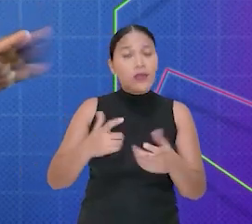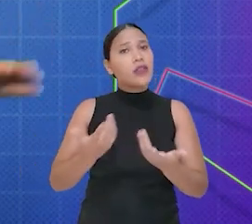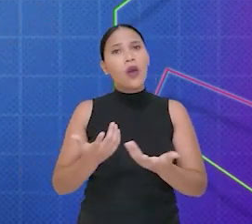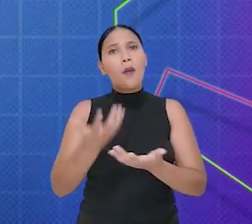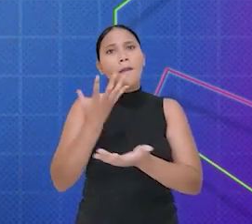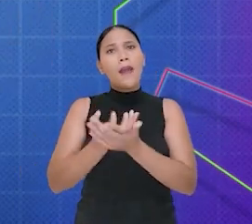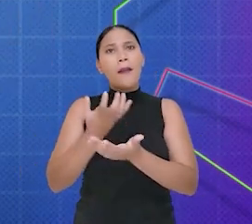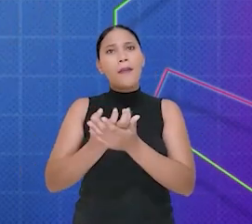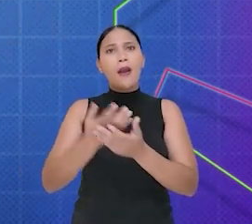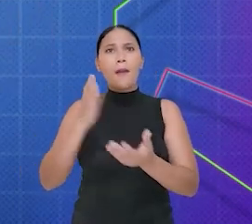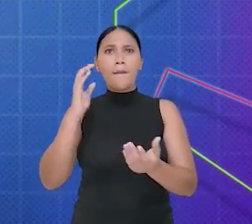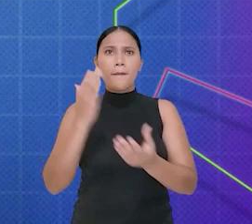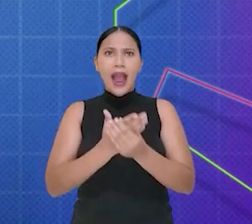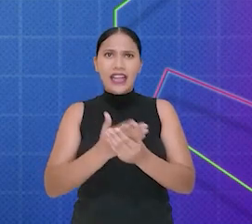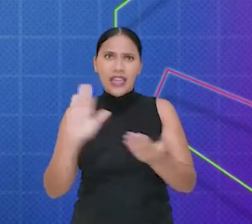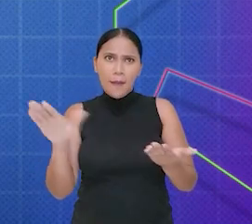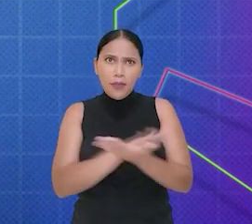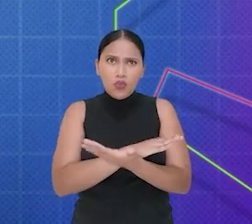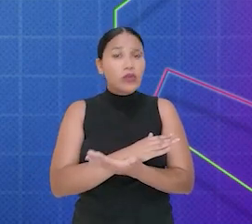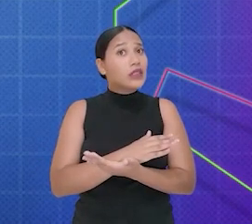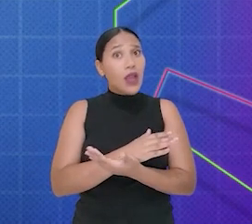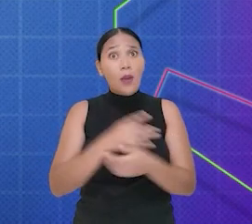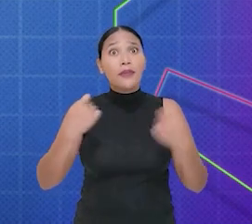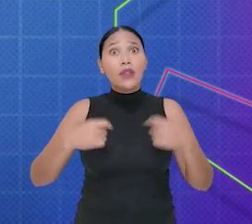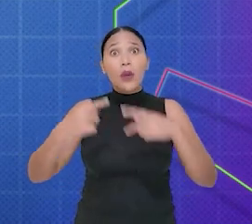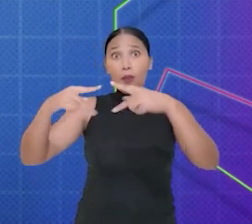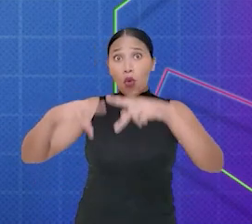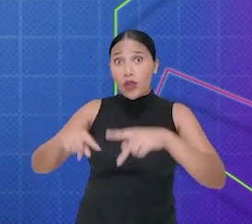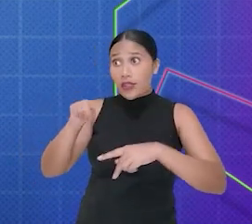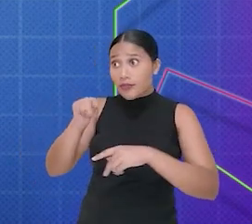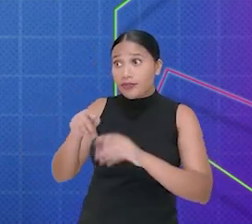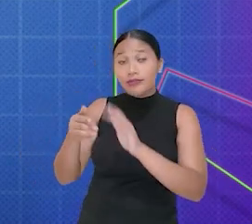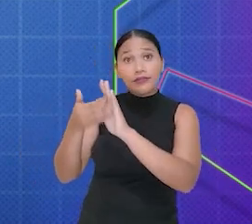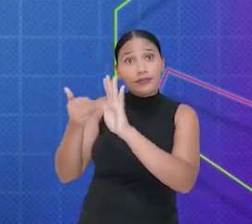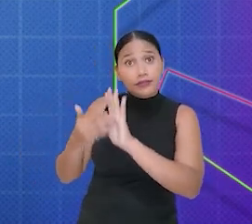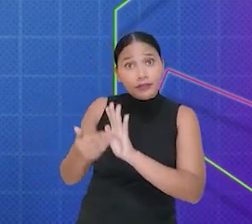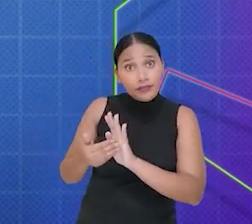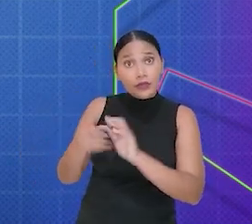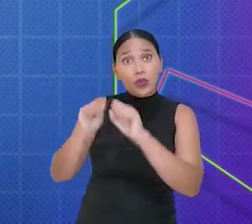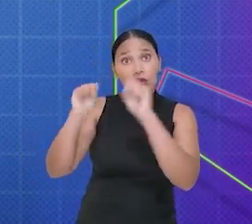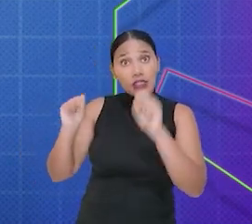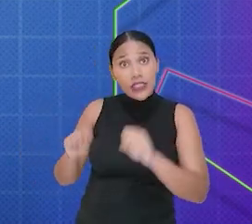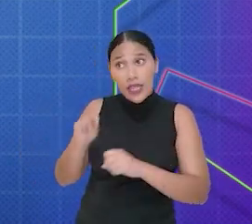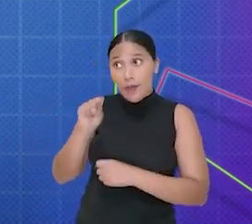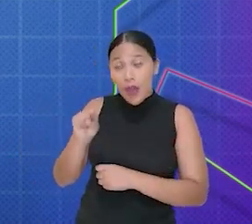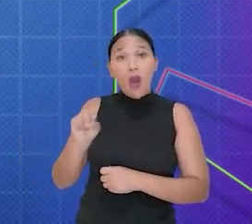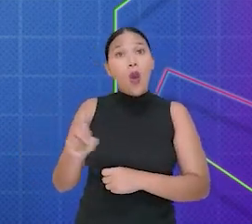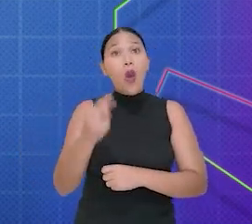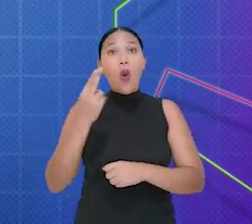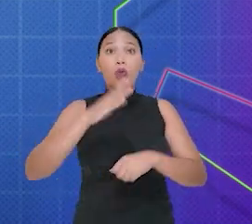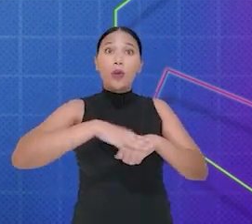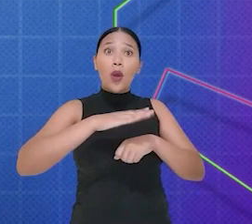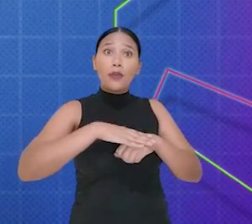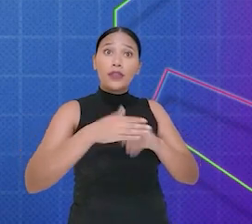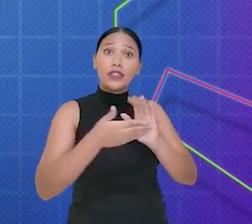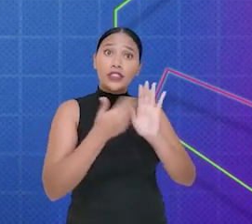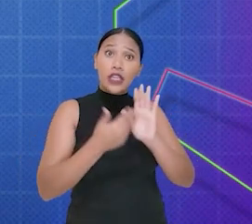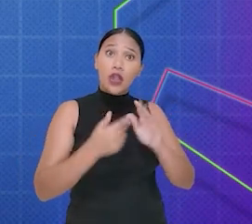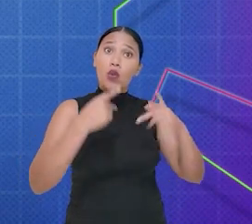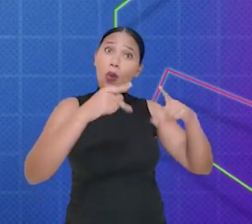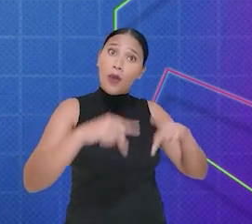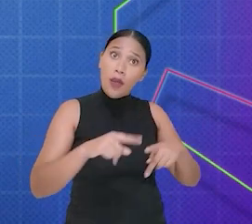seu computador, não basta excluir a pasta que contém o programa. Use o programa de desinstalação do sistema operacional ou do